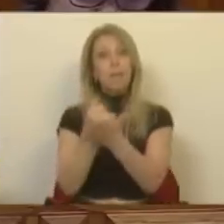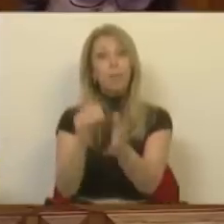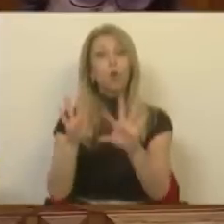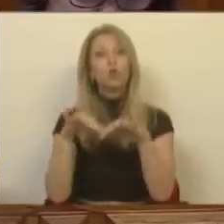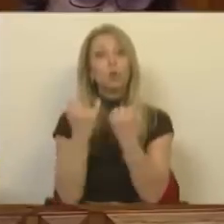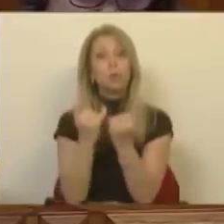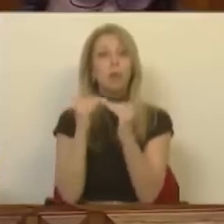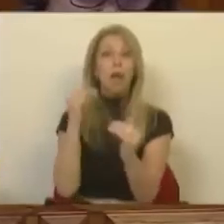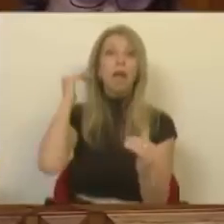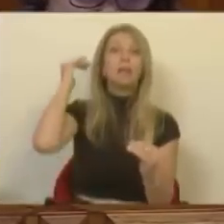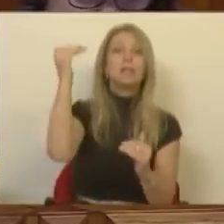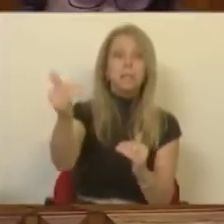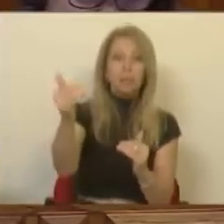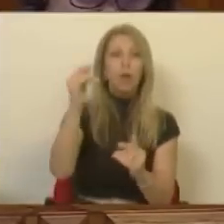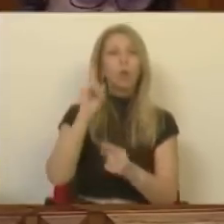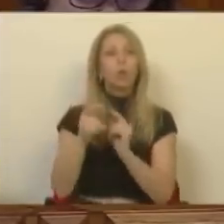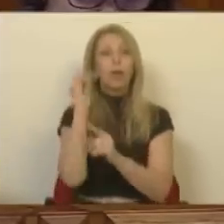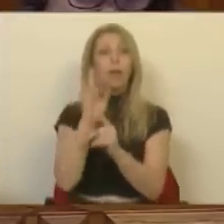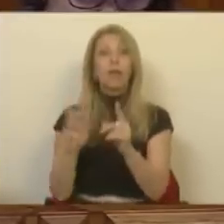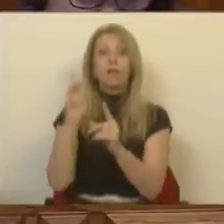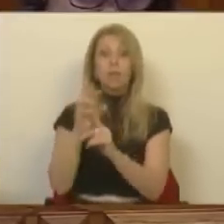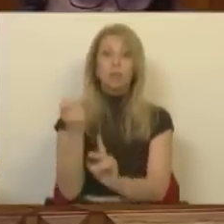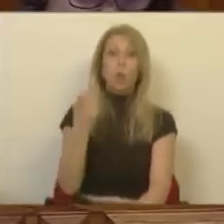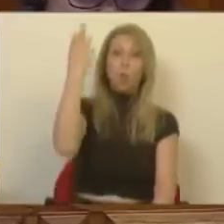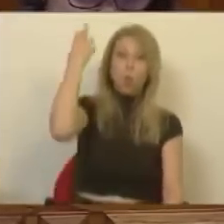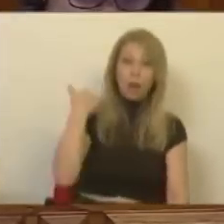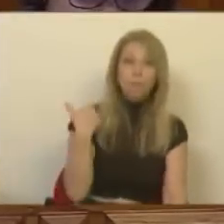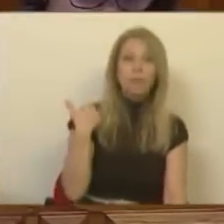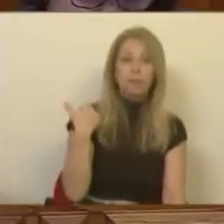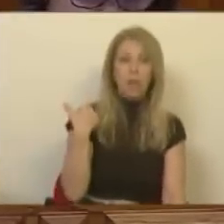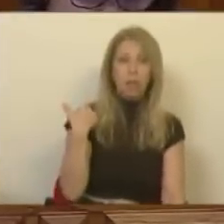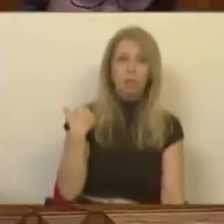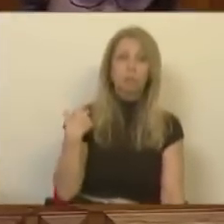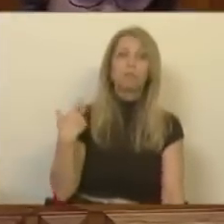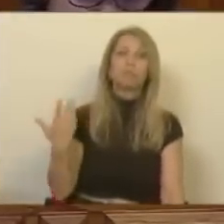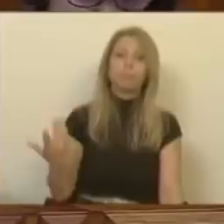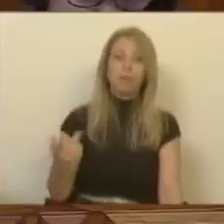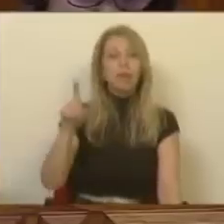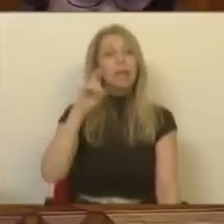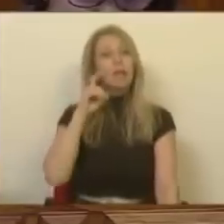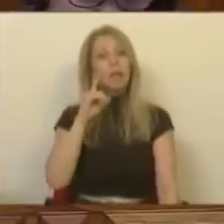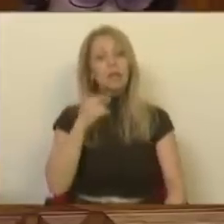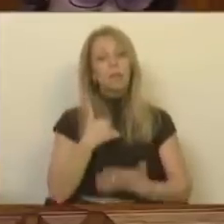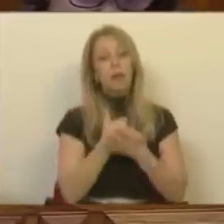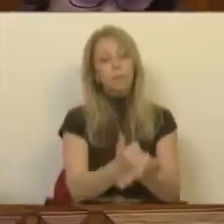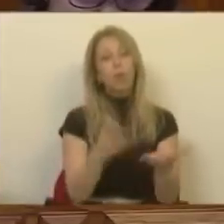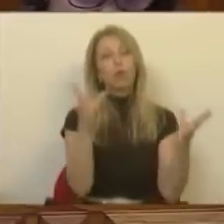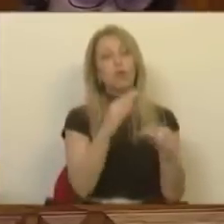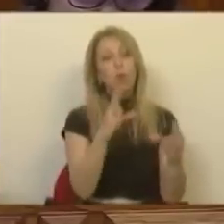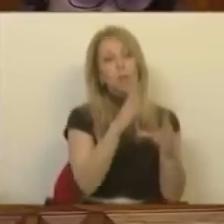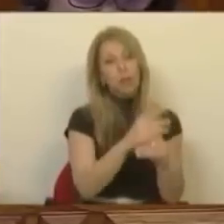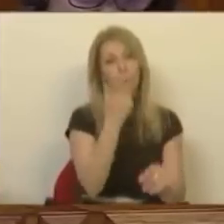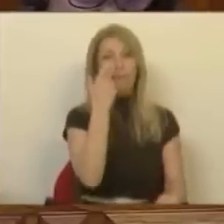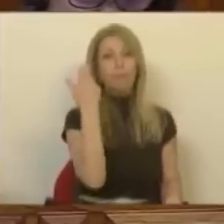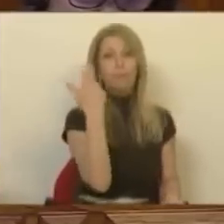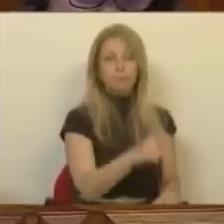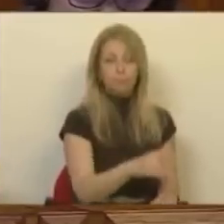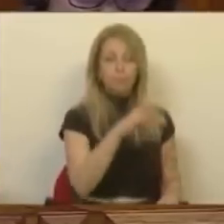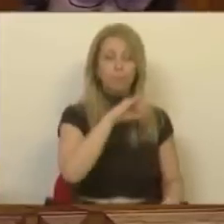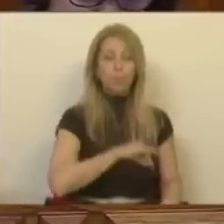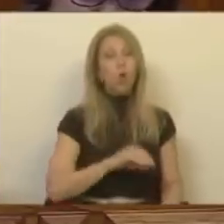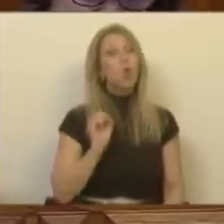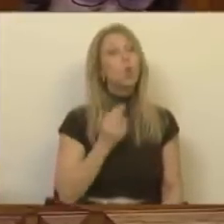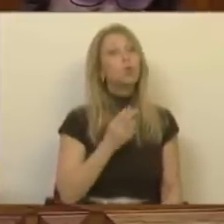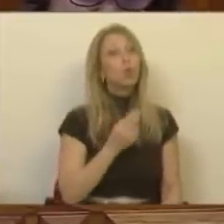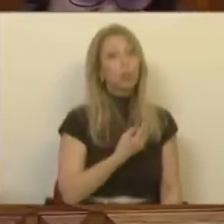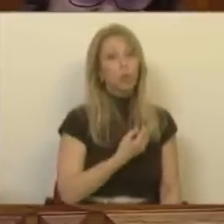sido acima do que foi a inflação do ano passado garantimos que entre o apoio extraordinário dos pensionistas receberam em